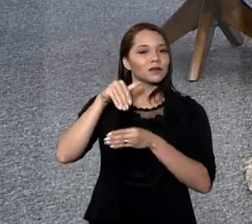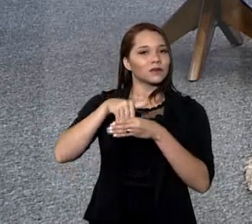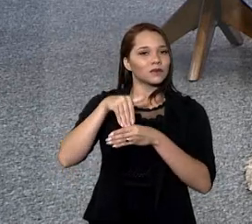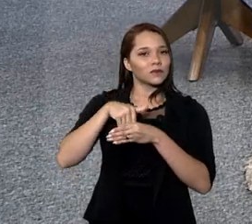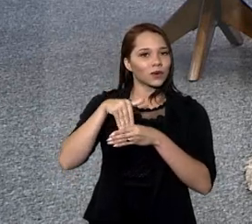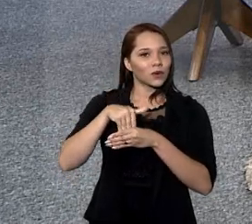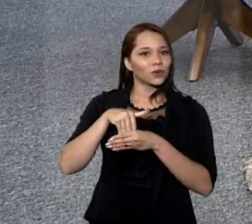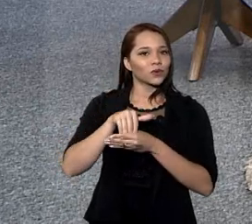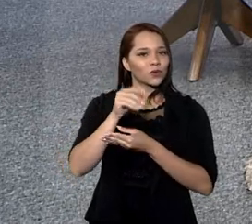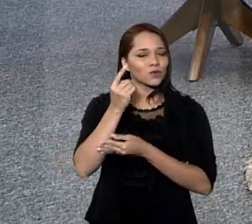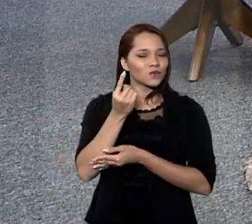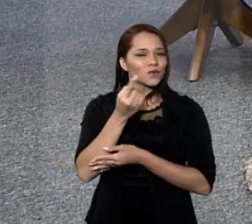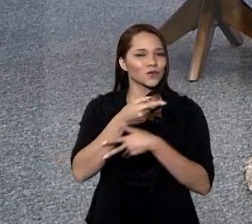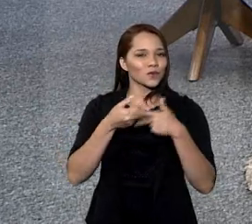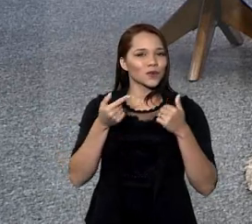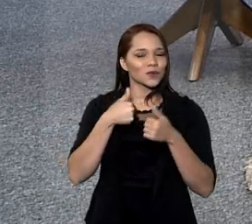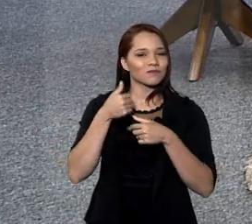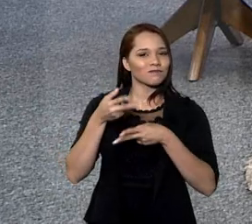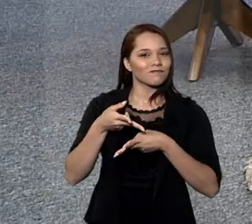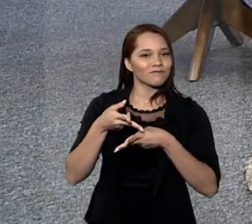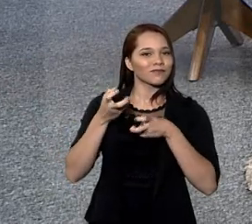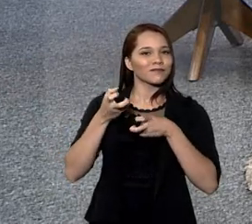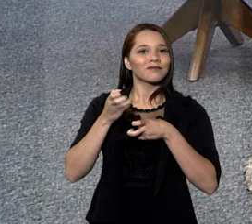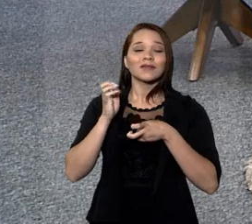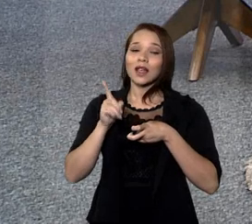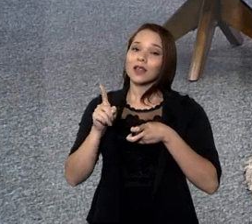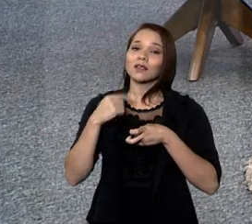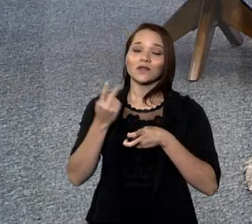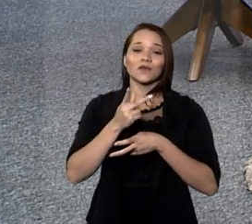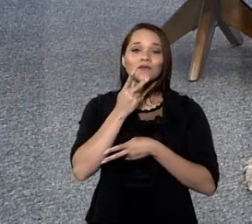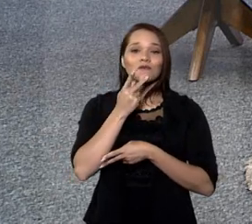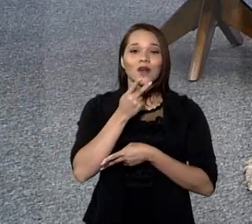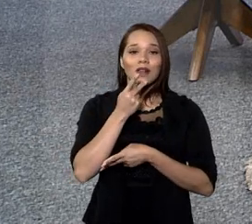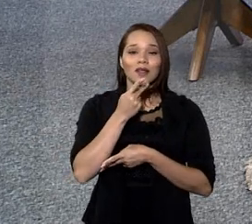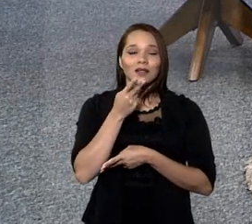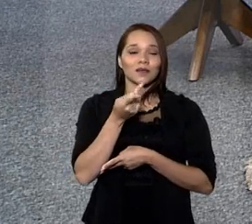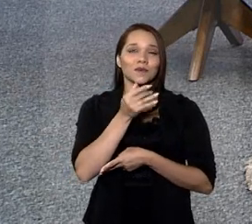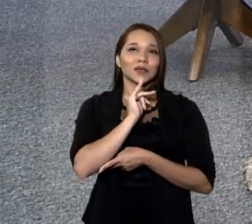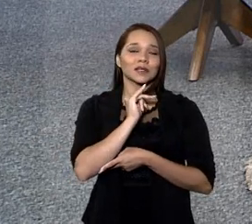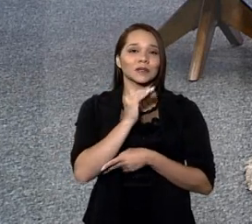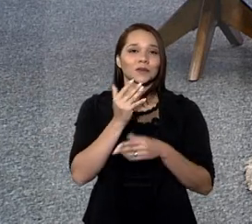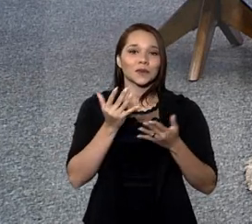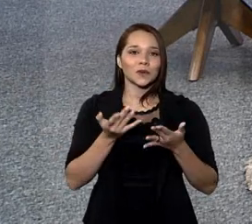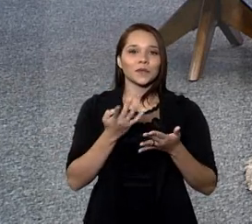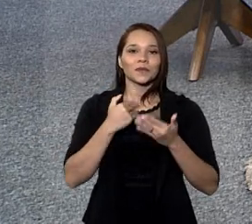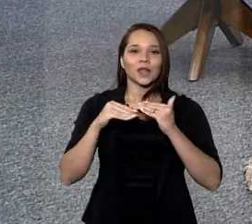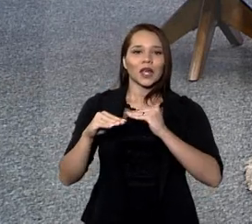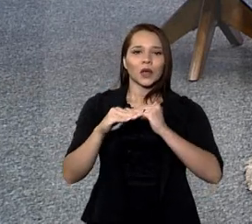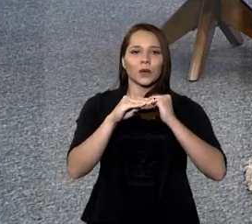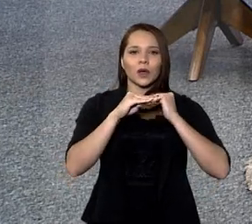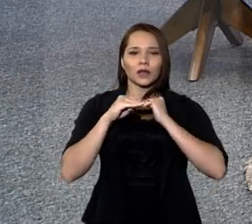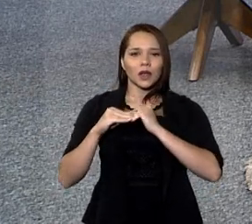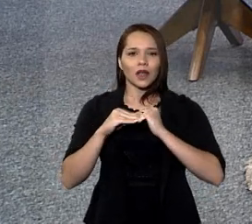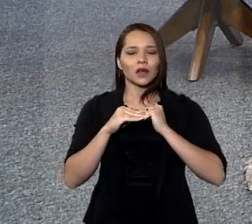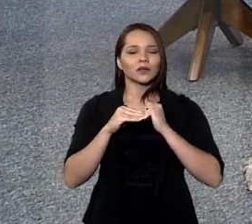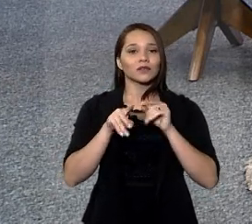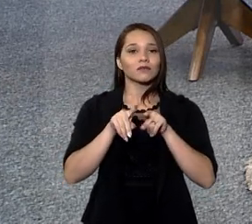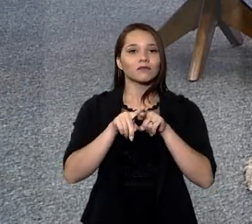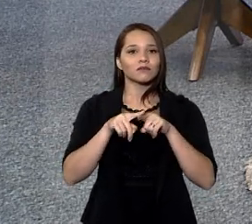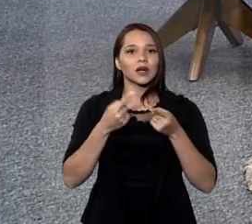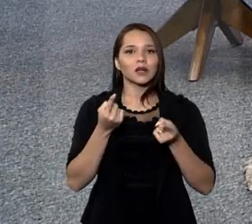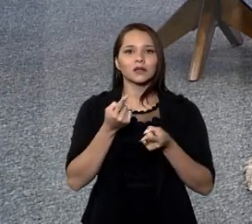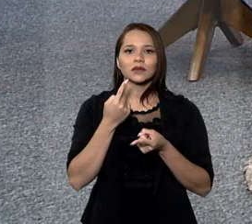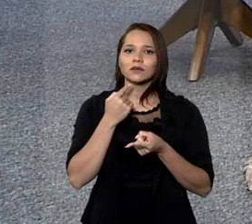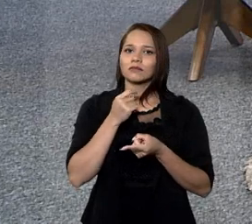voto uma das coisas que a gente percebe é que a gente fala em equidade igualdade